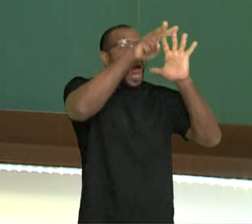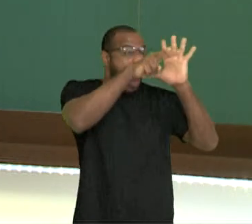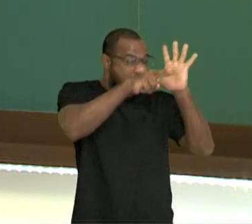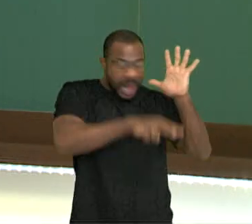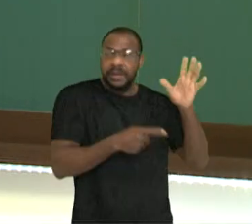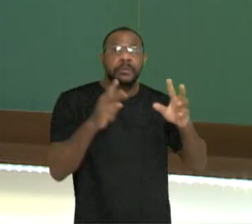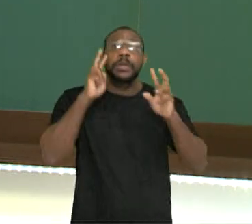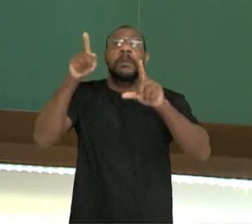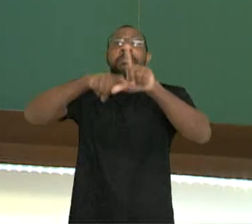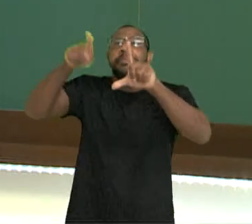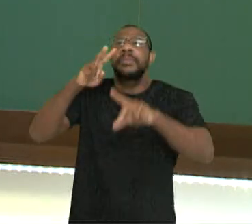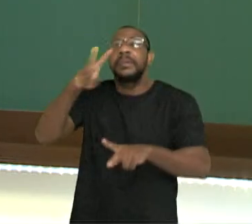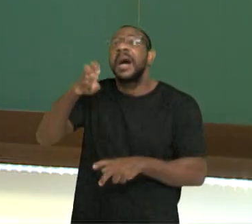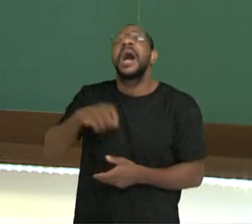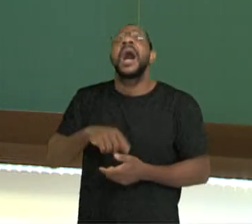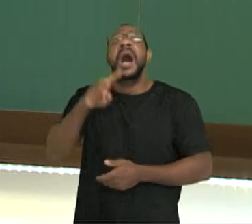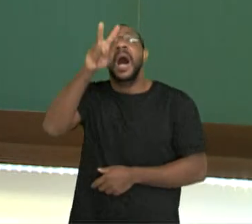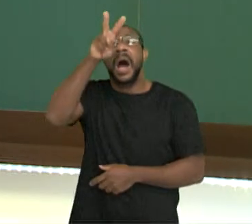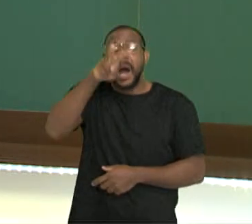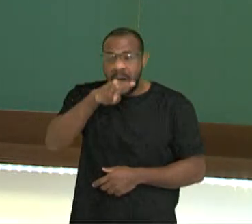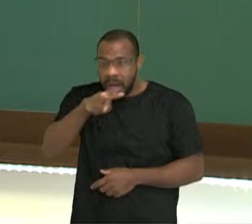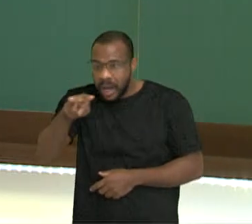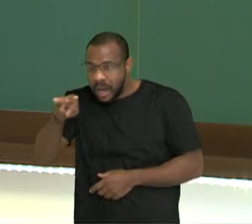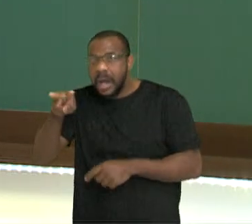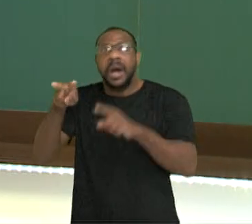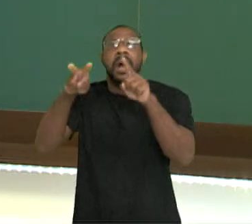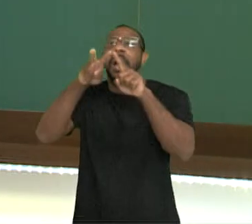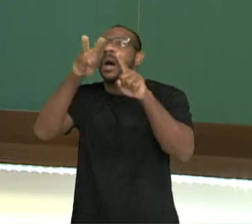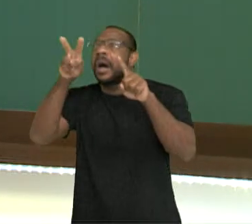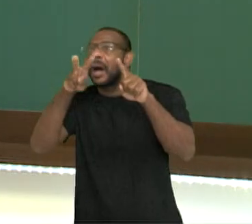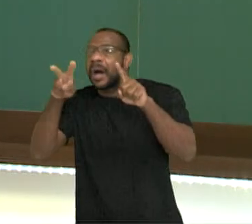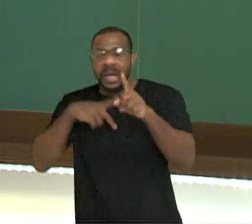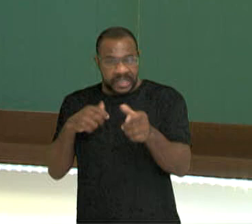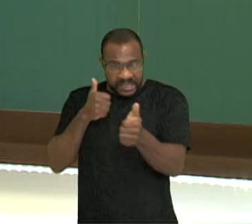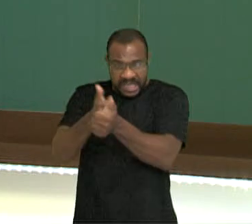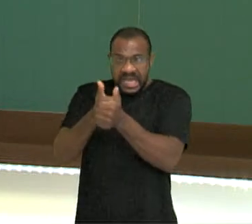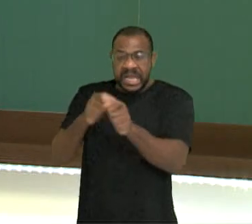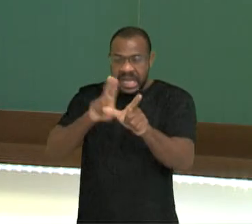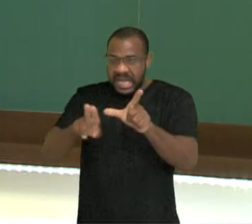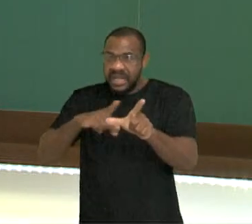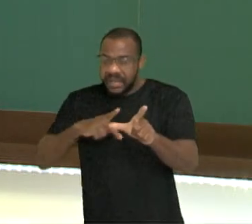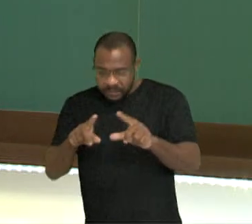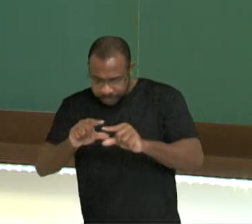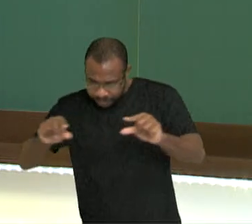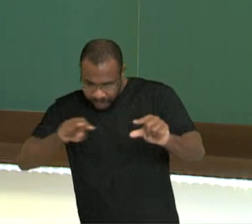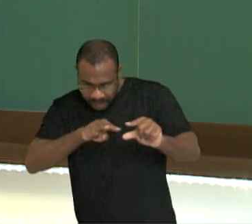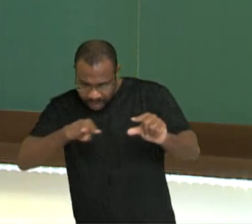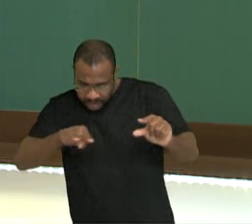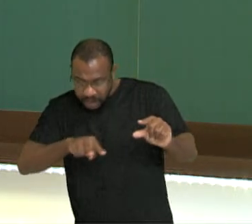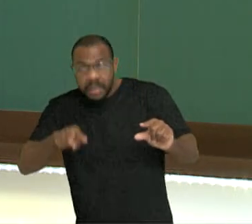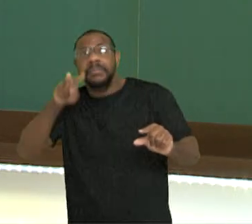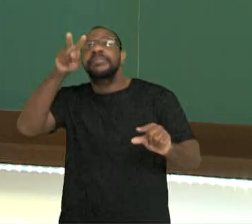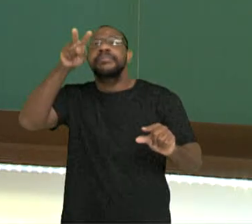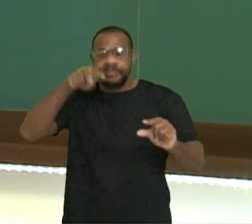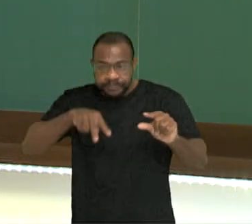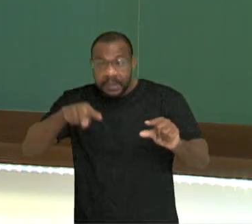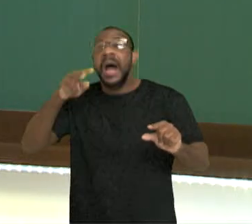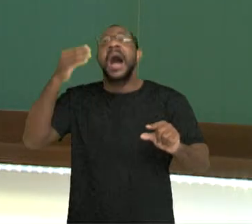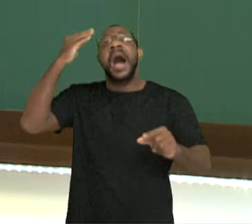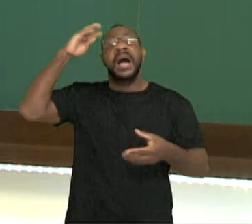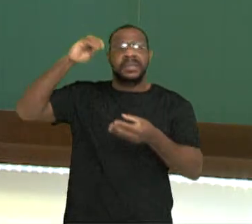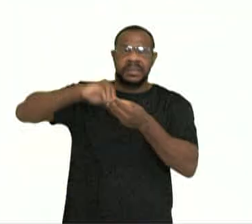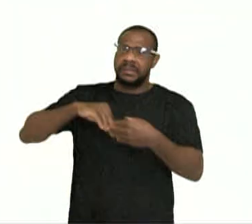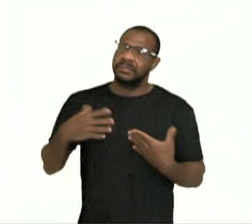aquelas informações. Então, eu bato o olho, acompanho se tem a legenda, por exemplo, e vou ali me orientando.